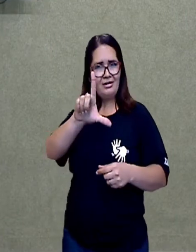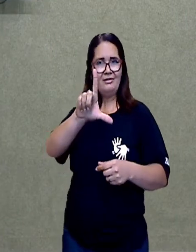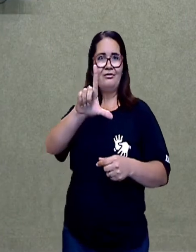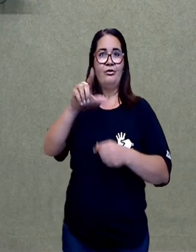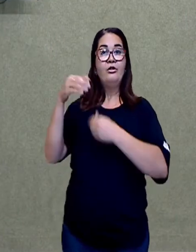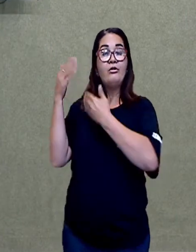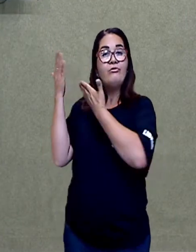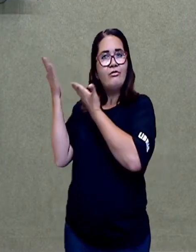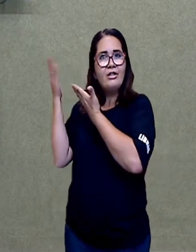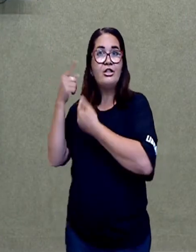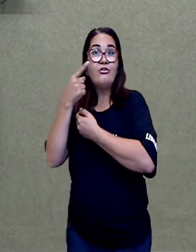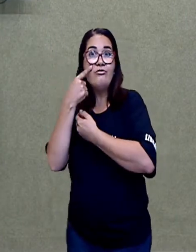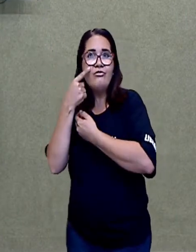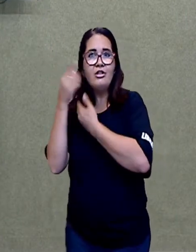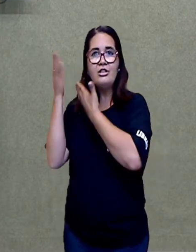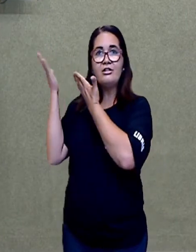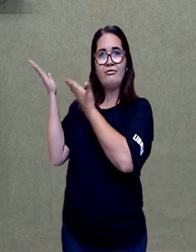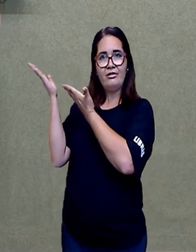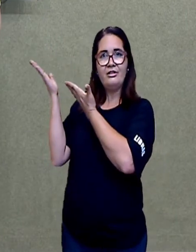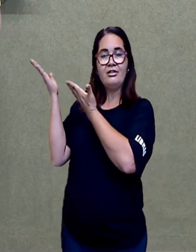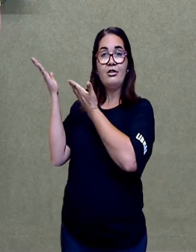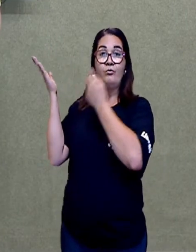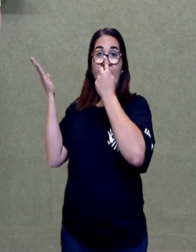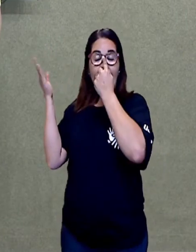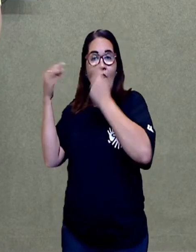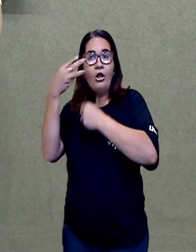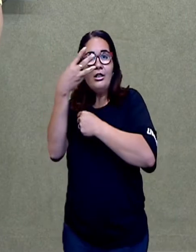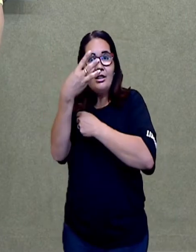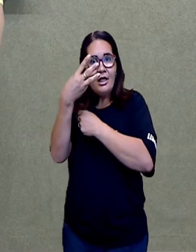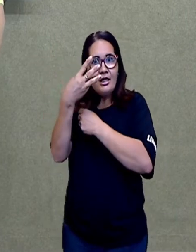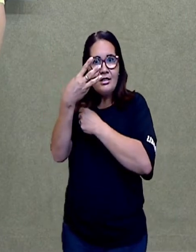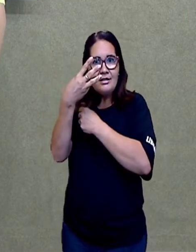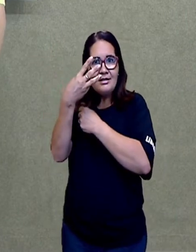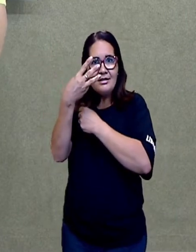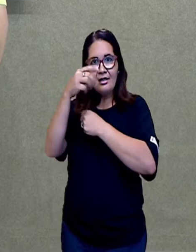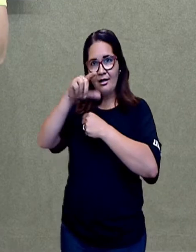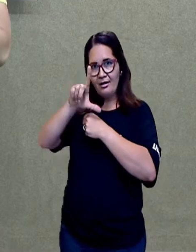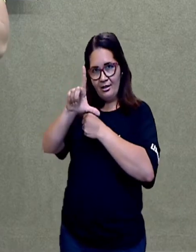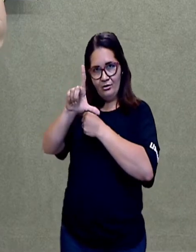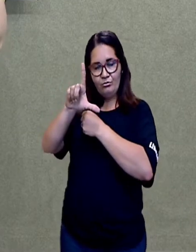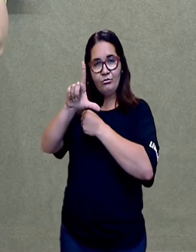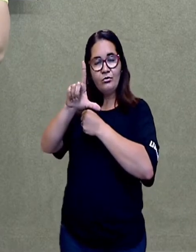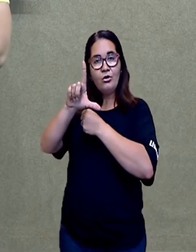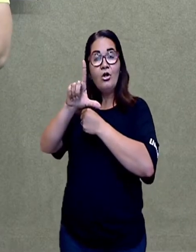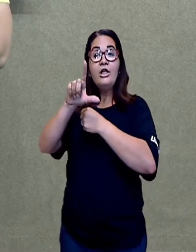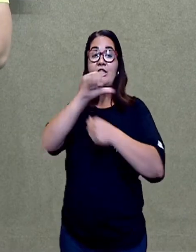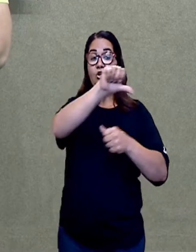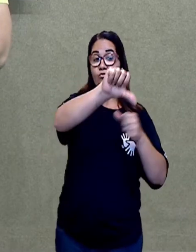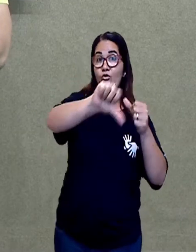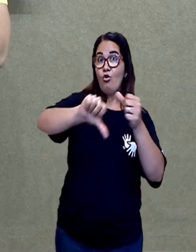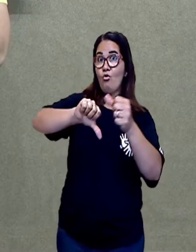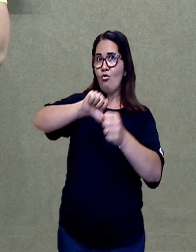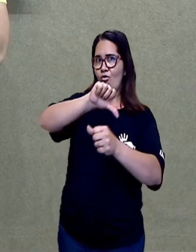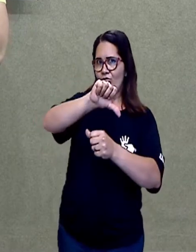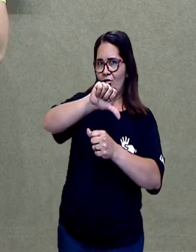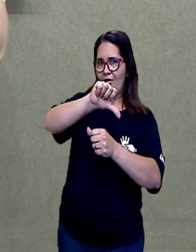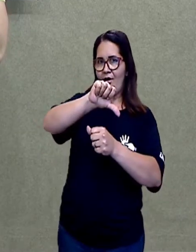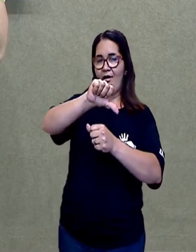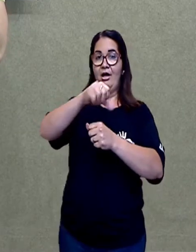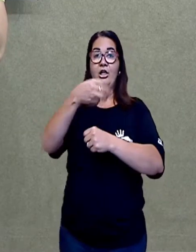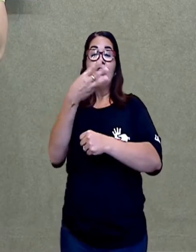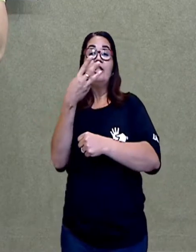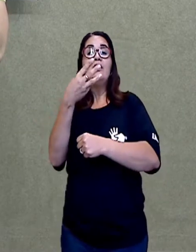esse recipiente com a medida de capacidade de 3 litros. E se eu for converter ele para ml, eu